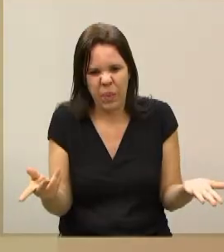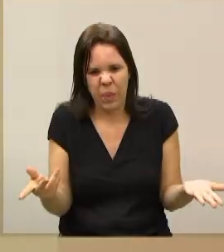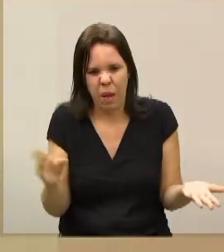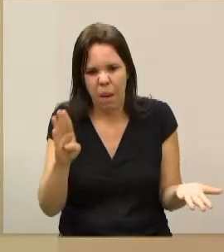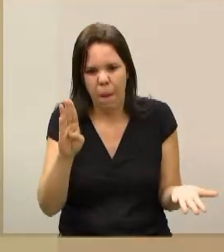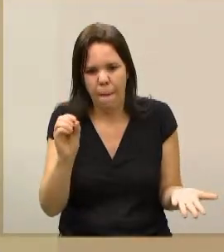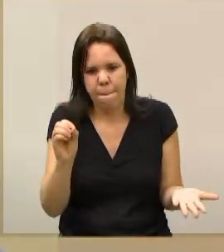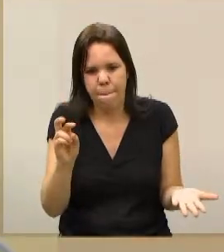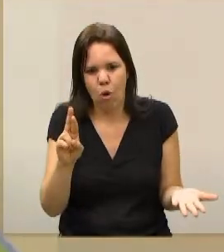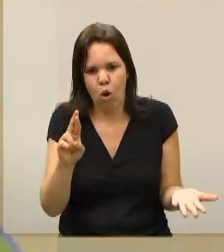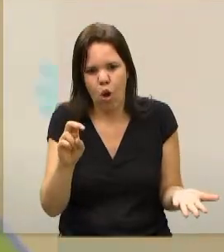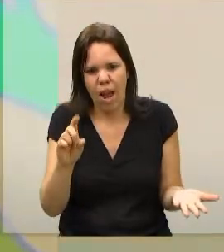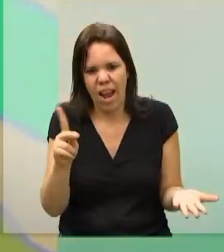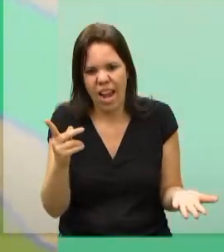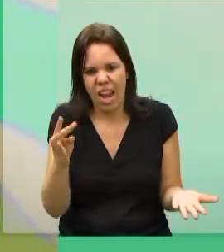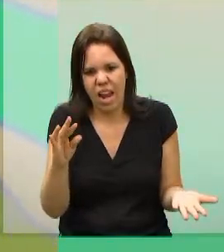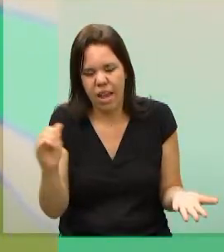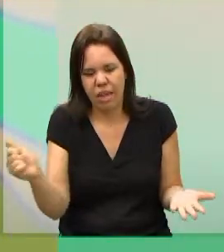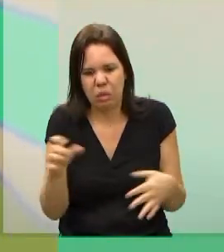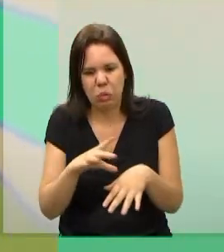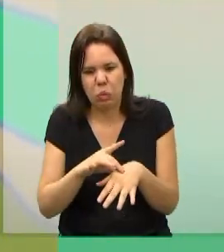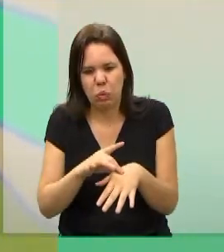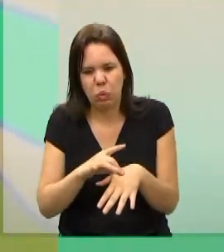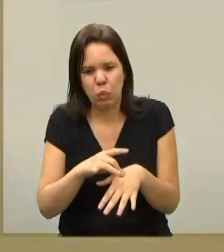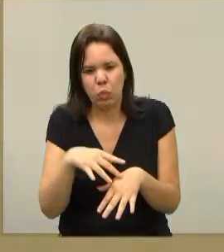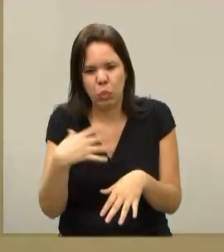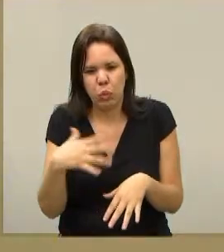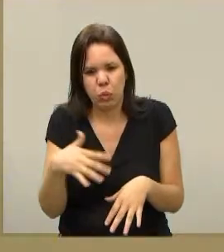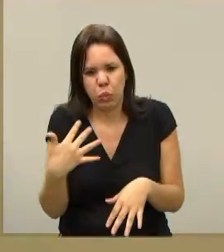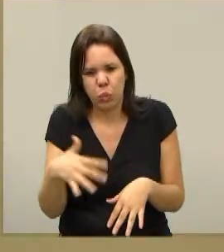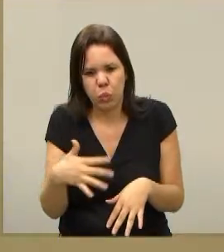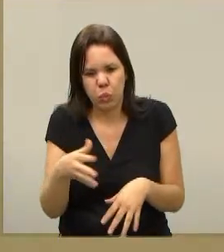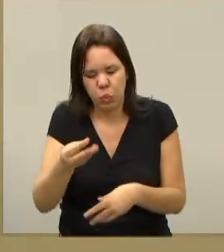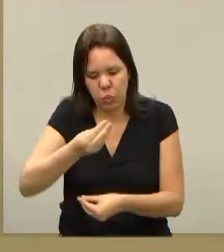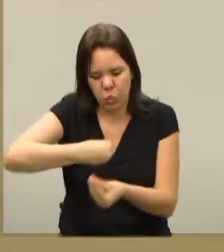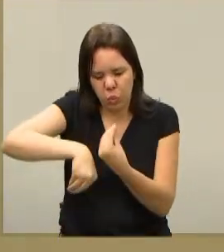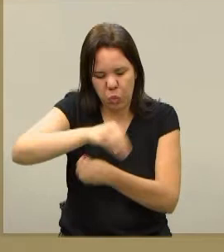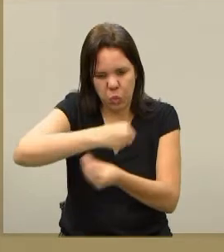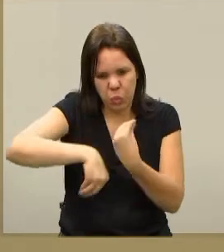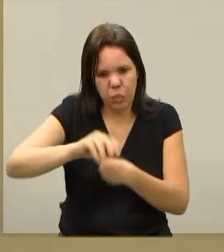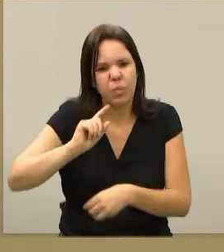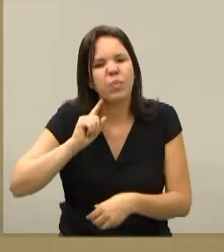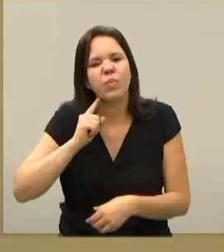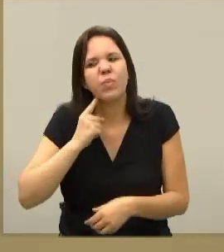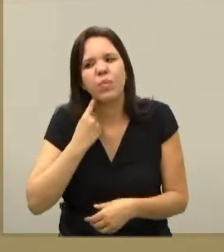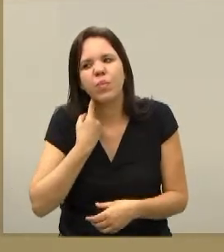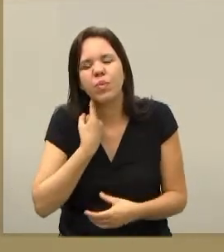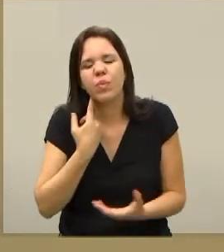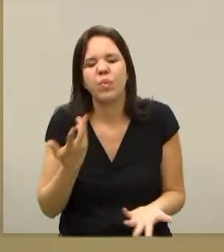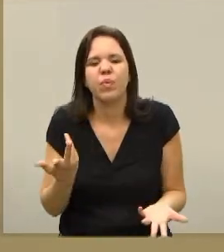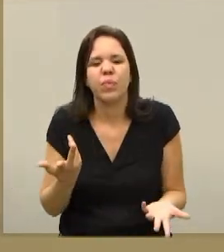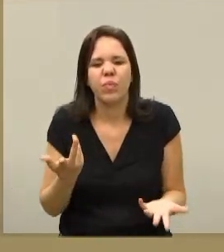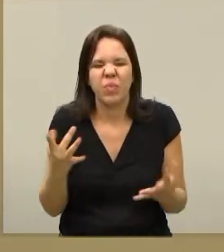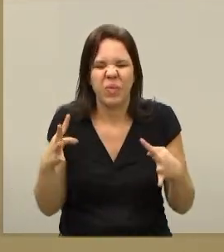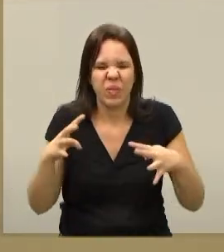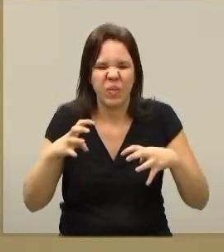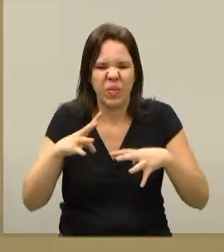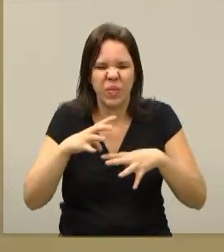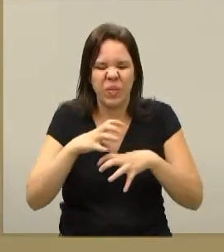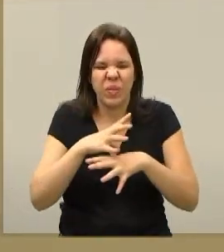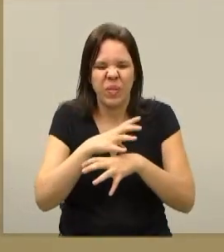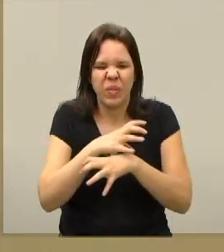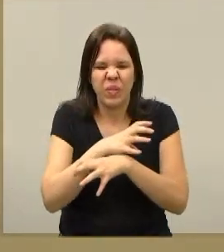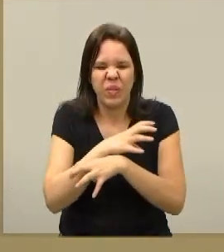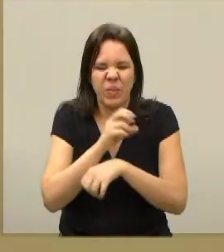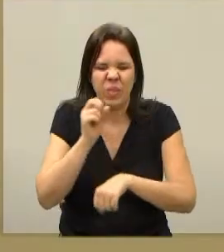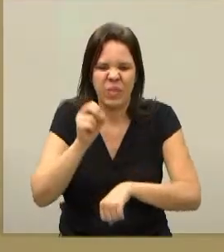borralheira. Doente, no meio de toda aquela sujeira, ela se misturou com as bactérias e